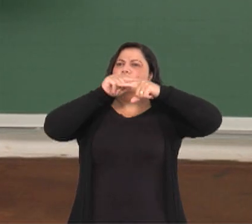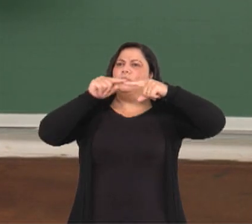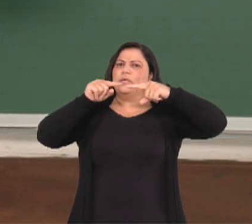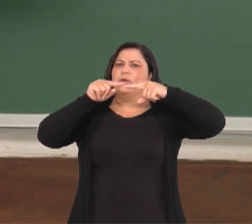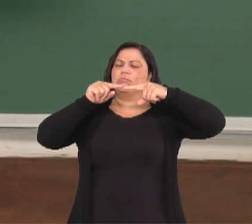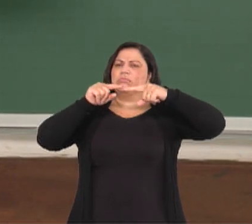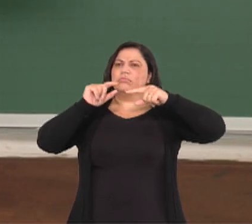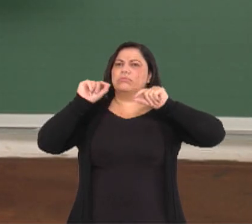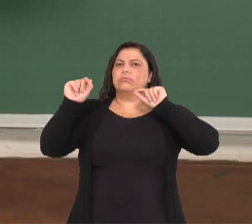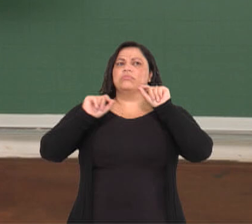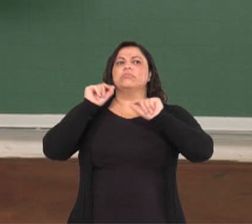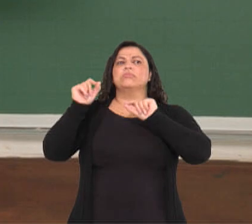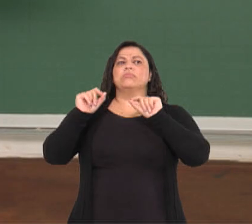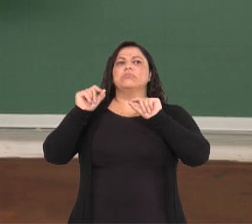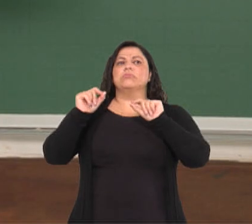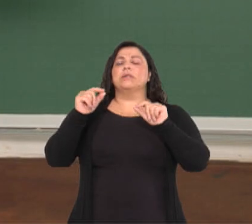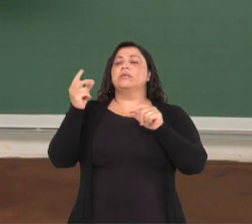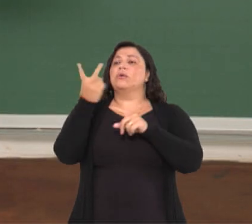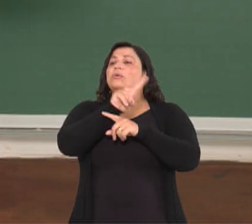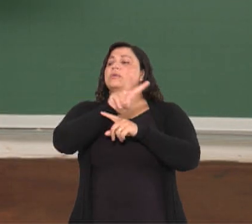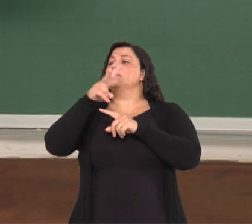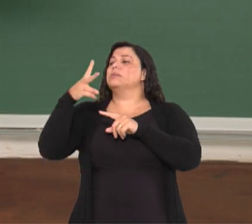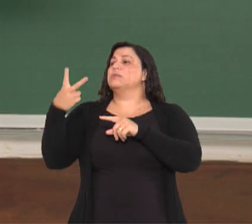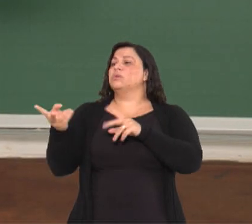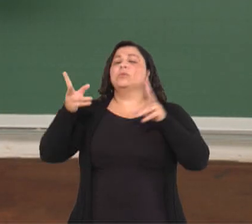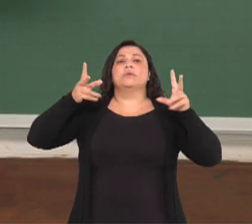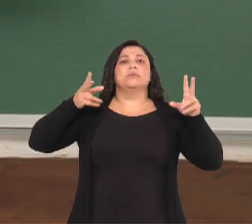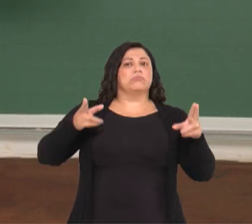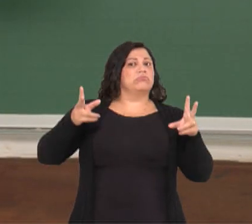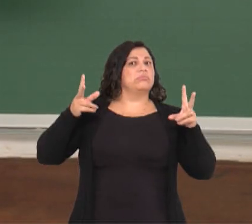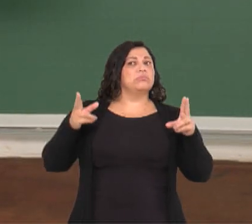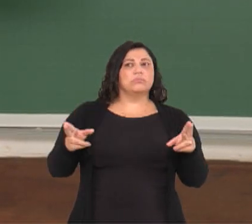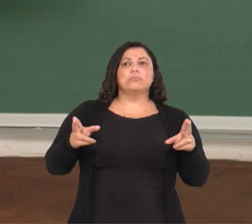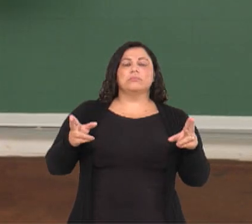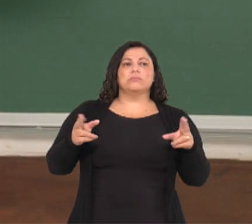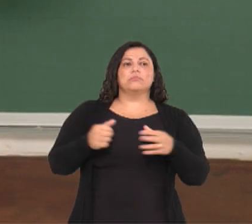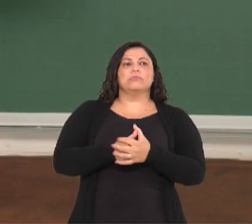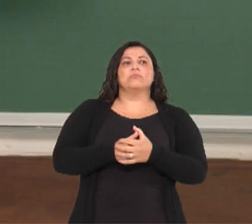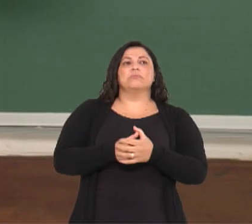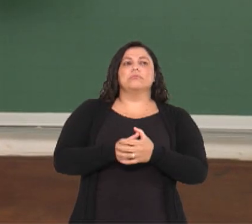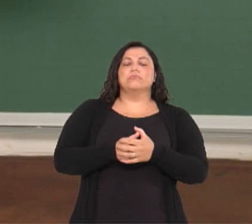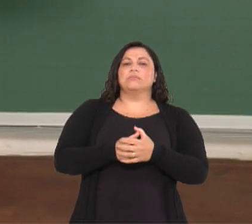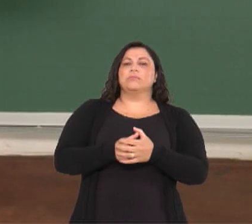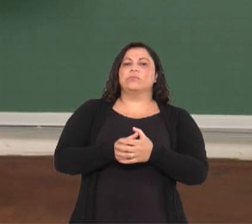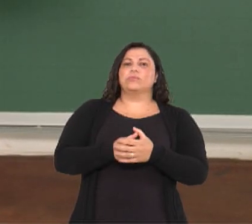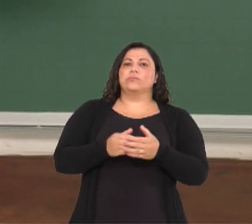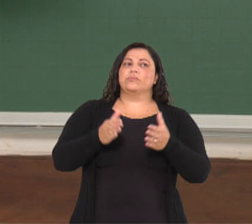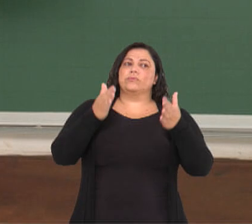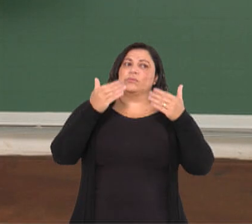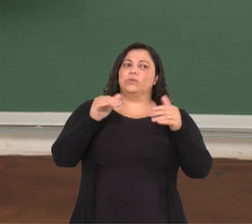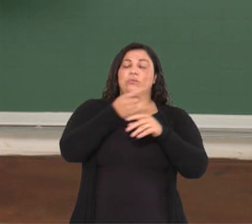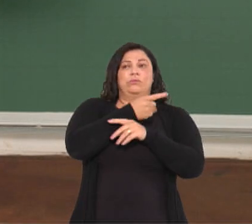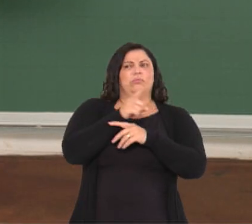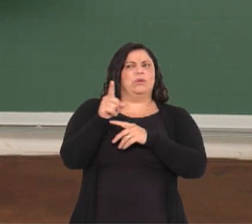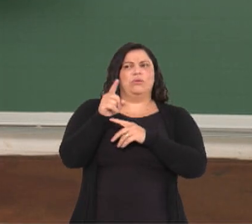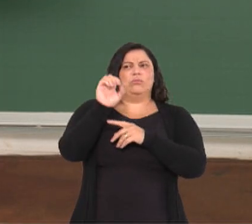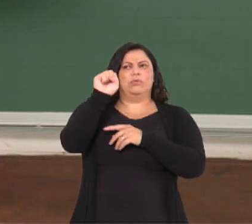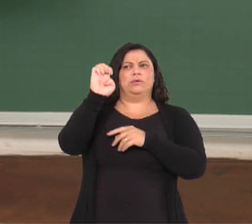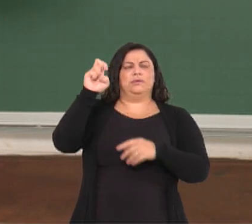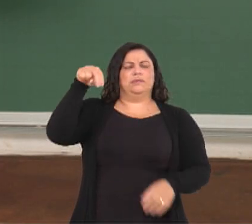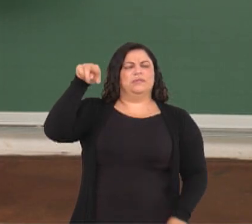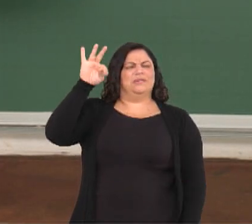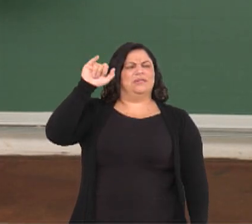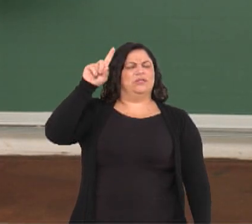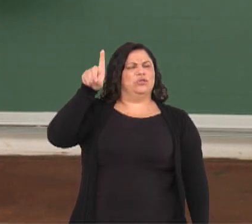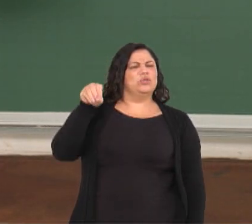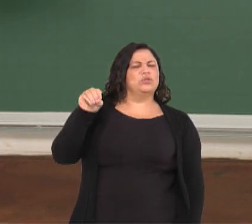e necessariamente a direção desses dois vetores tem que ser o mesmo. Coisa não acontece com o sentido,